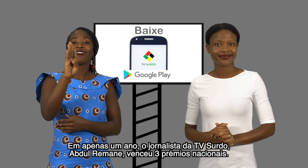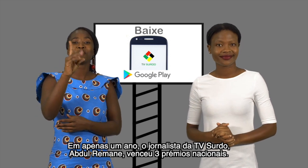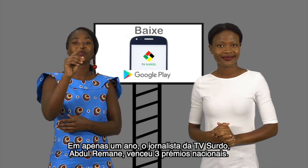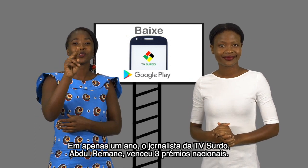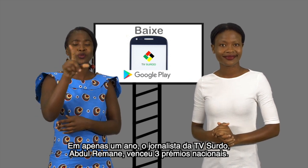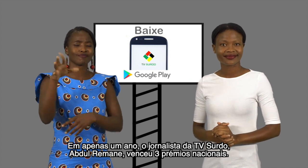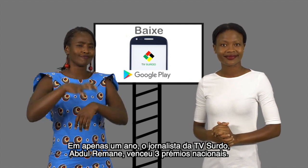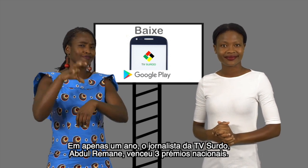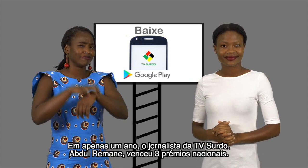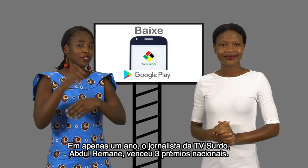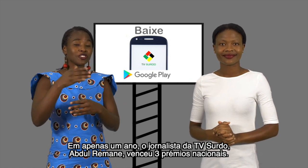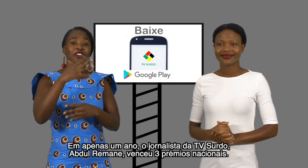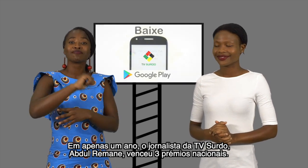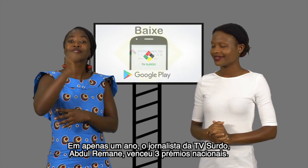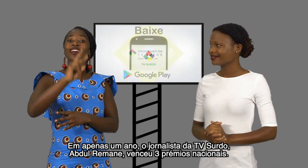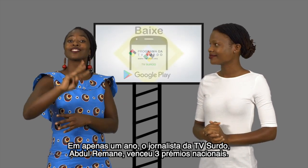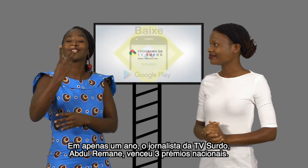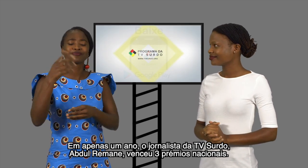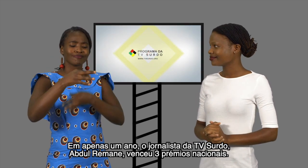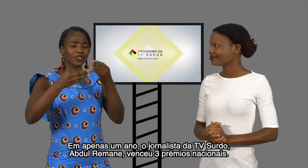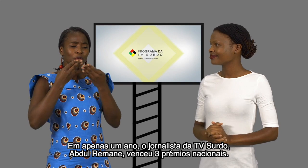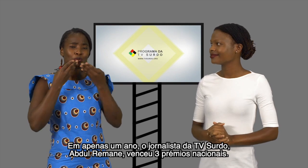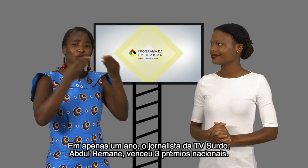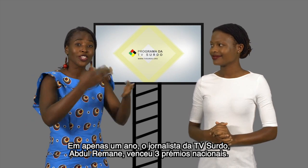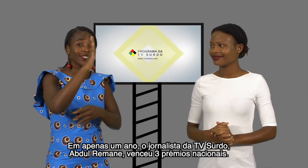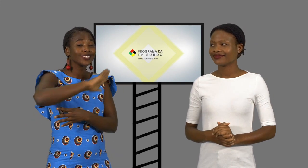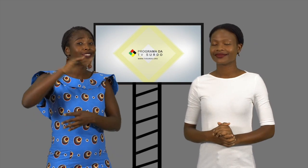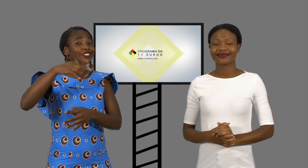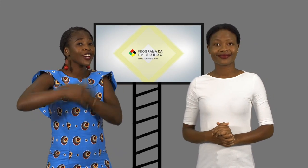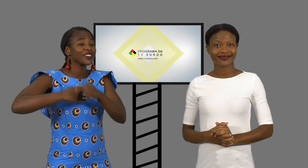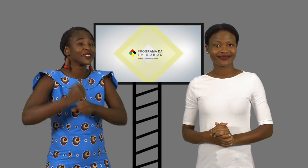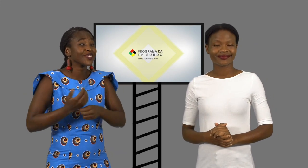Surdo, Abdul Rahman, venceu três prêmios nacionais.